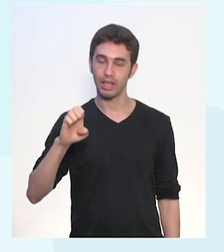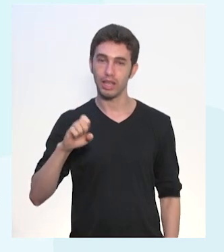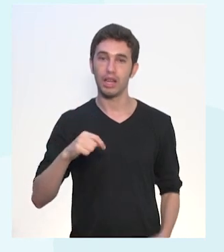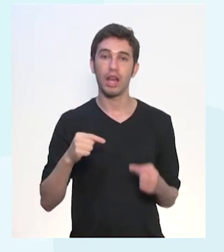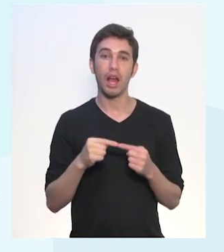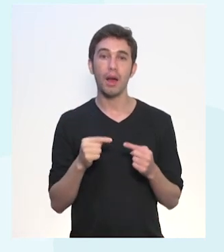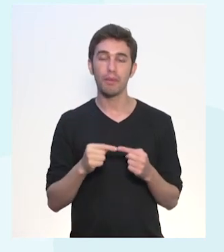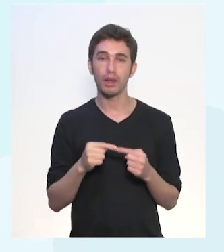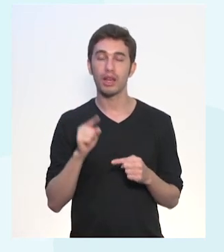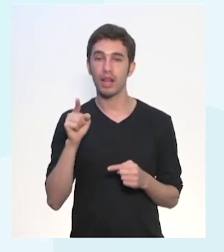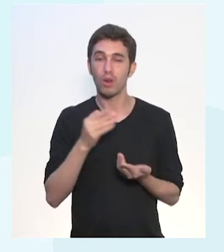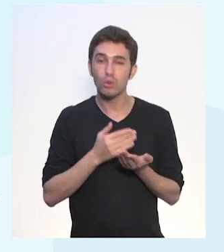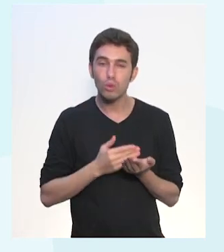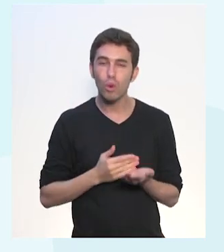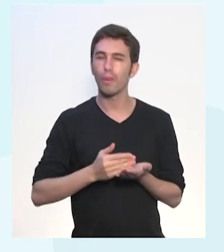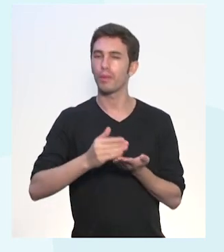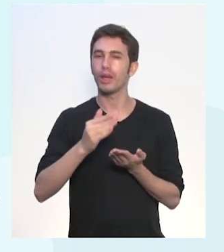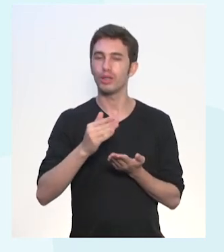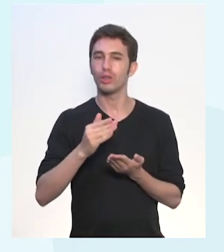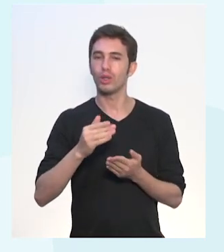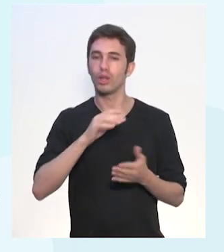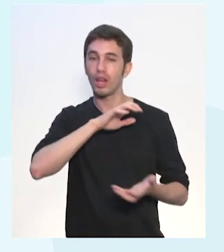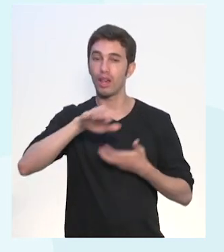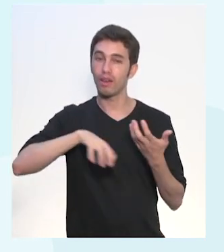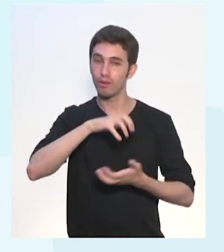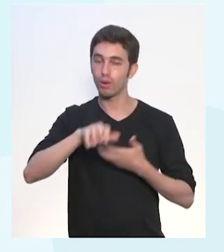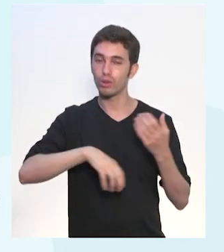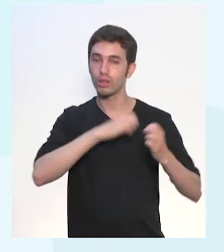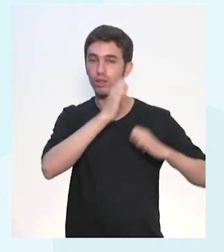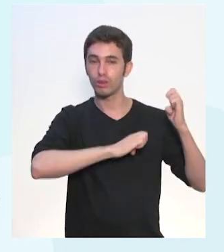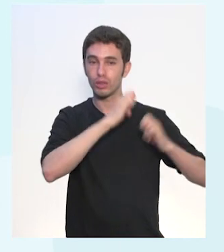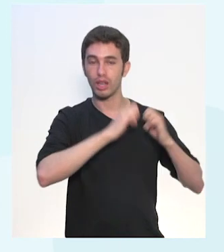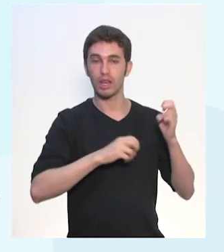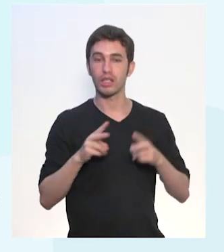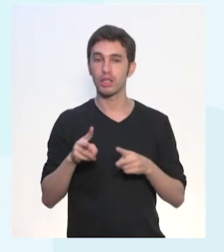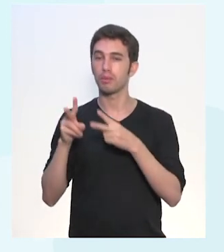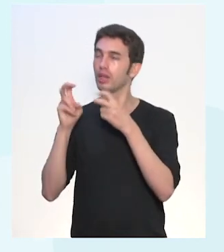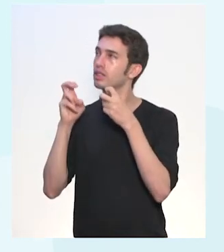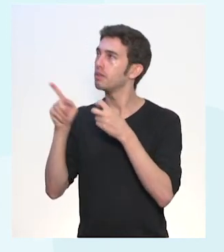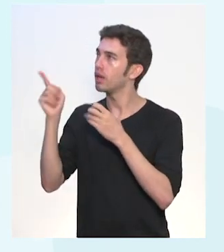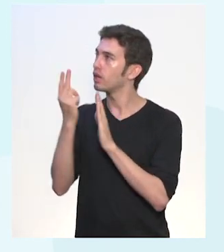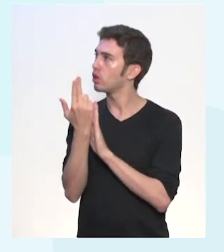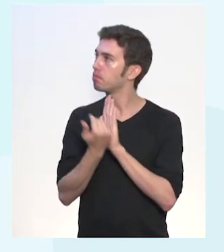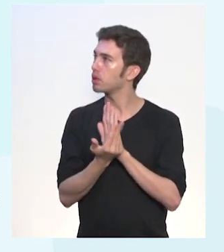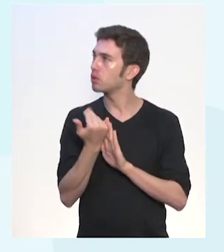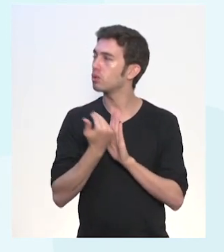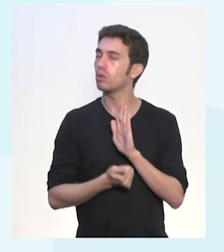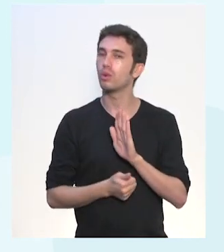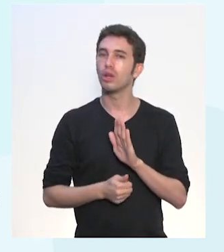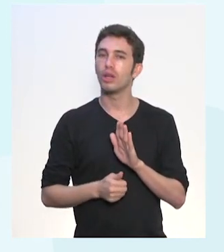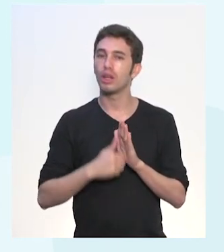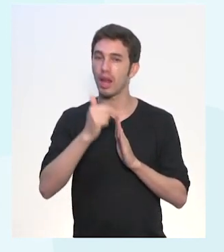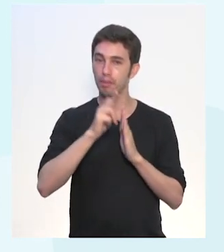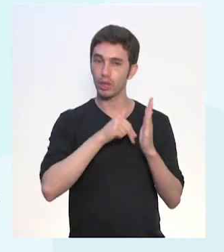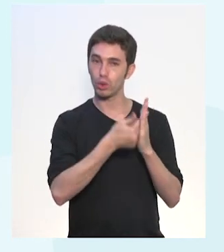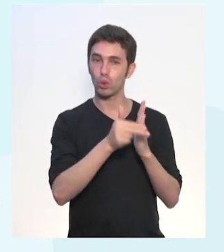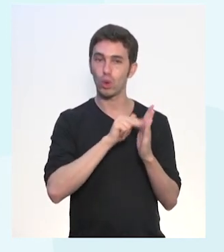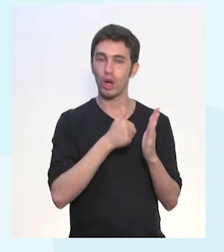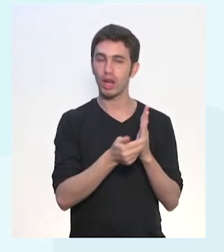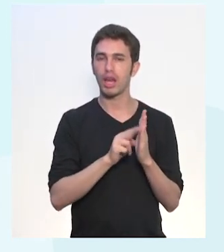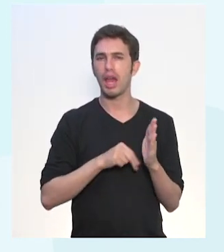Revolução Industrial, né? A gente observa aí a pintura, né, e a gente ela tem uma característica rural,